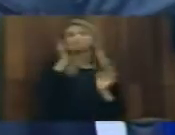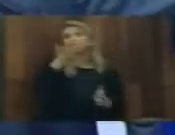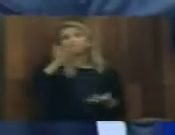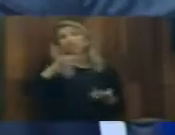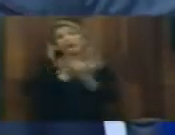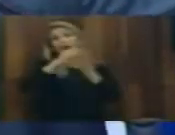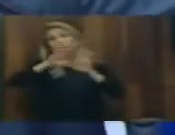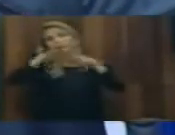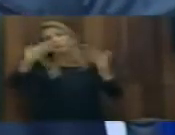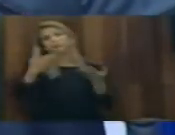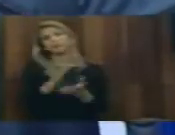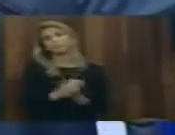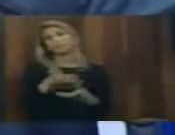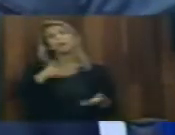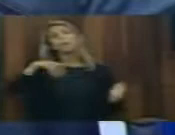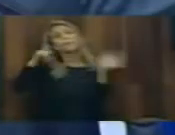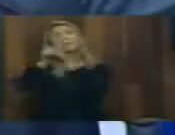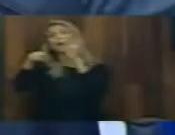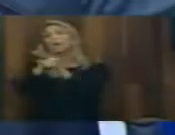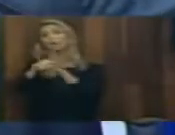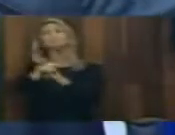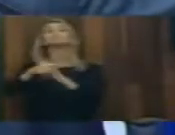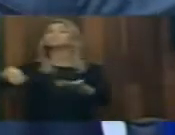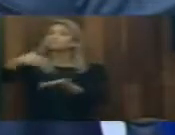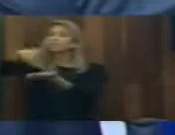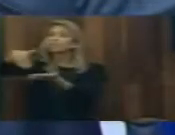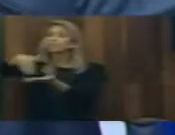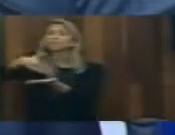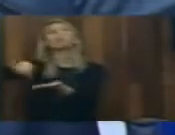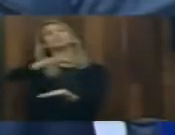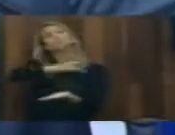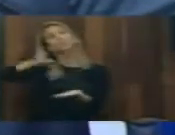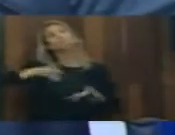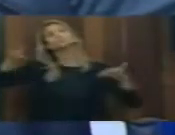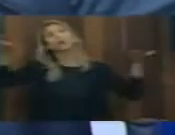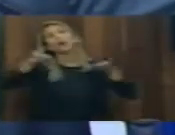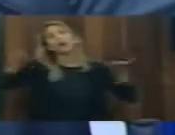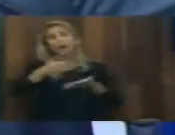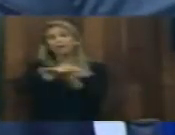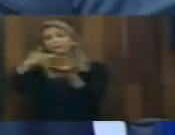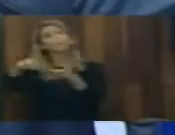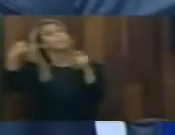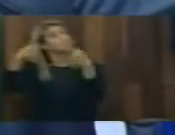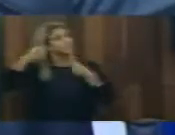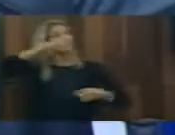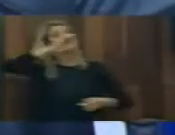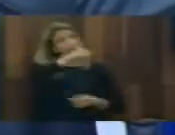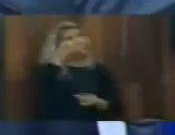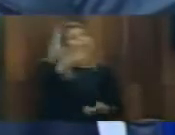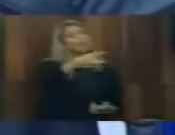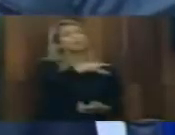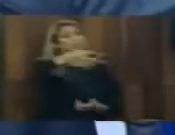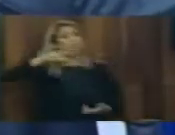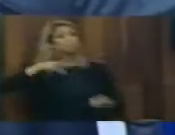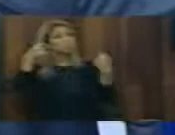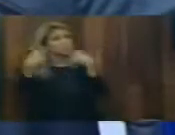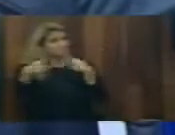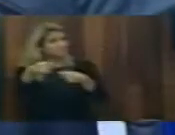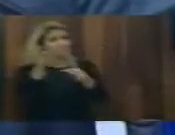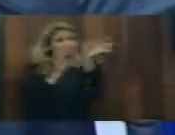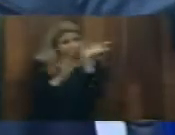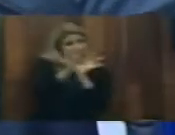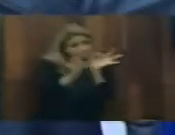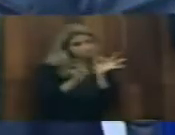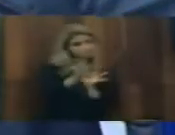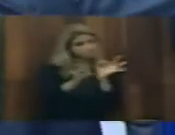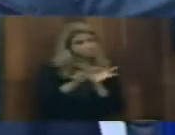senhor secretário de saúde, que está começando na pasta agora, vamos melhorar a saúde, vamos dar logística.